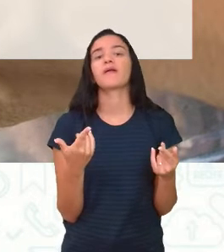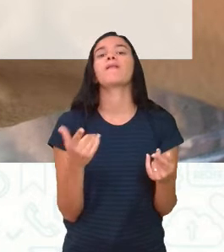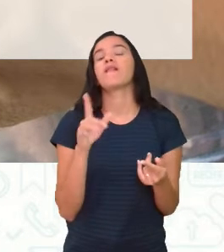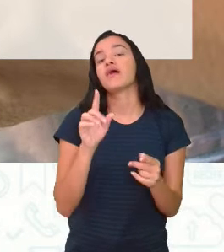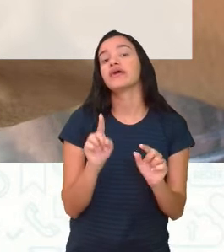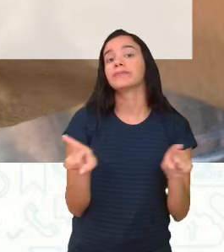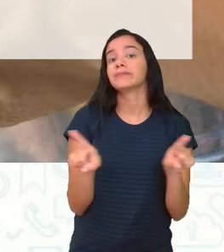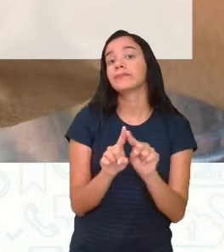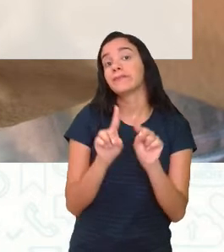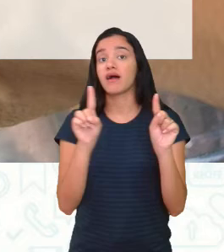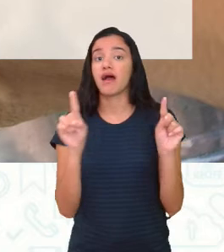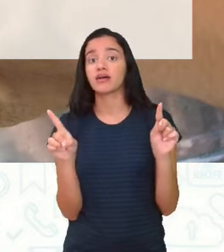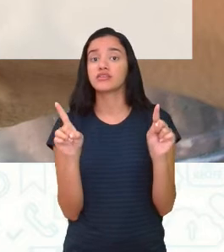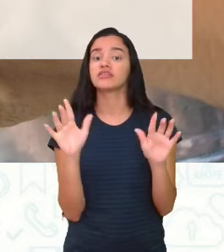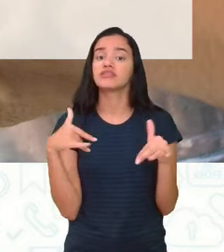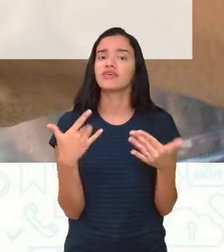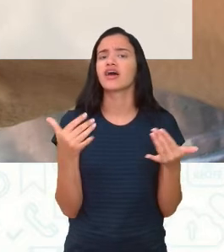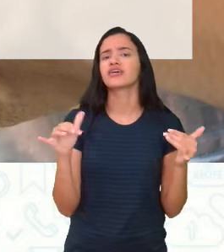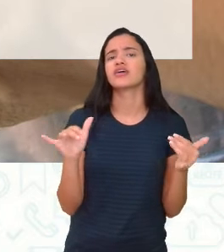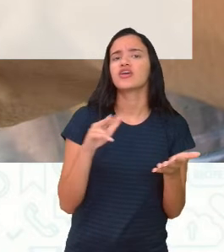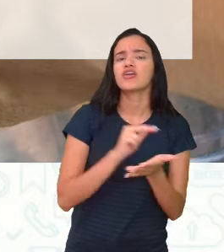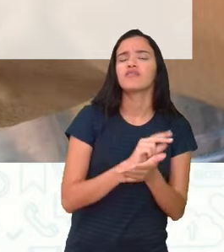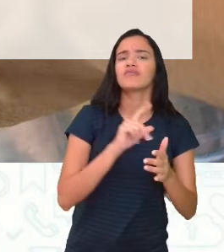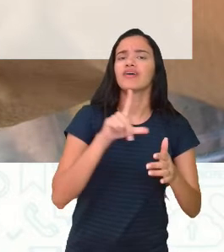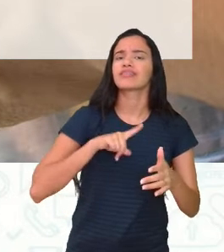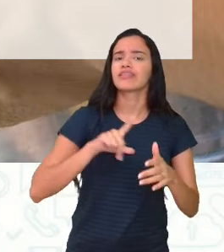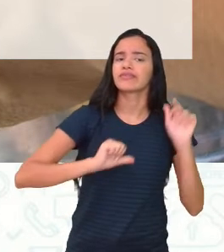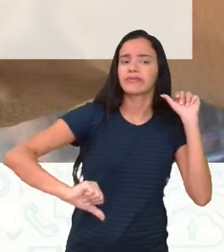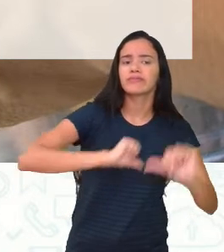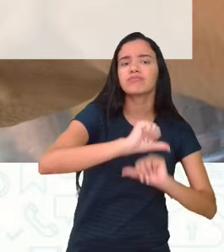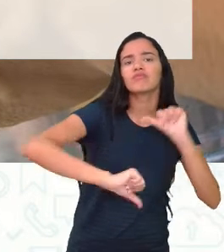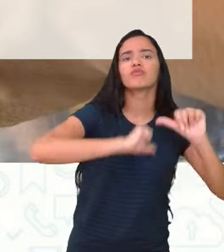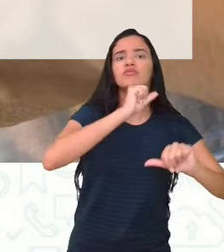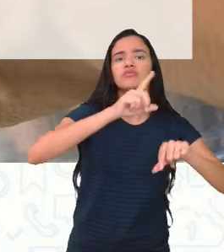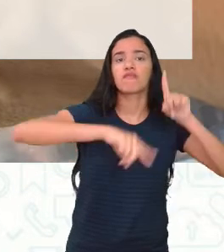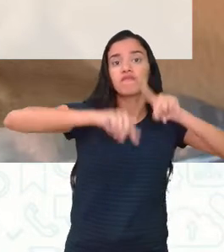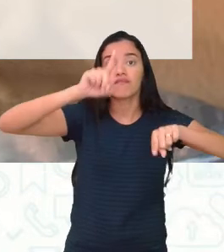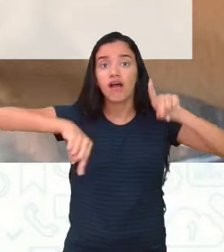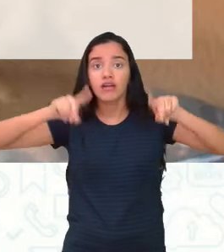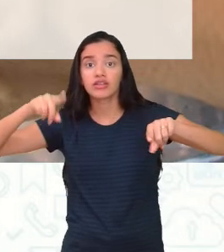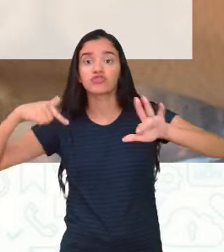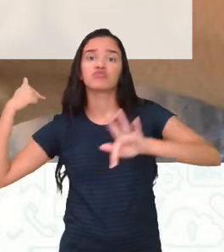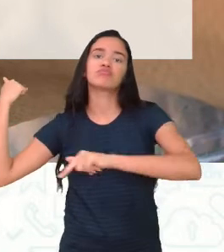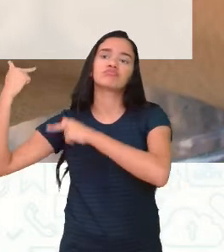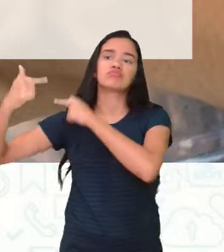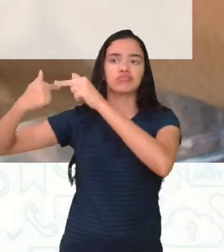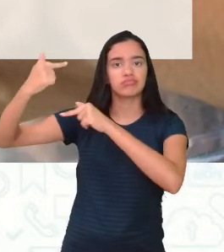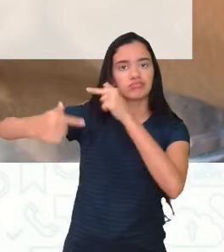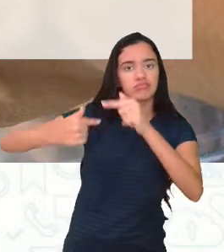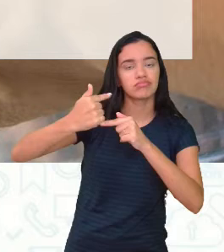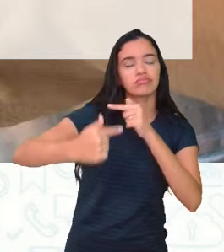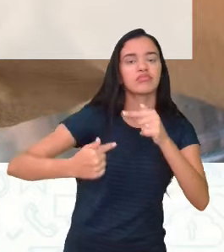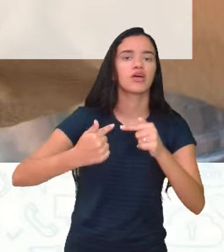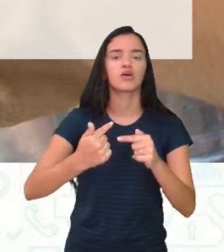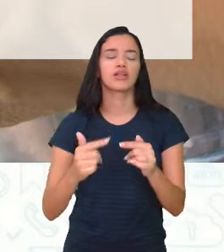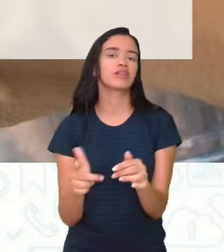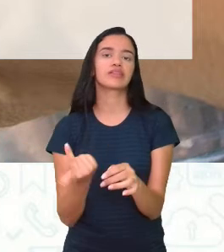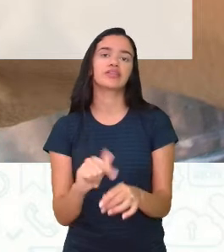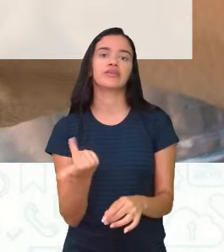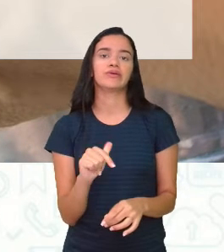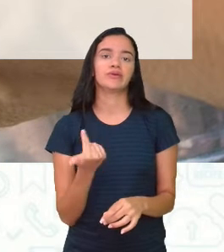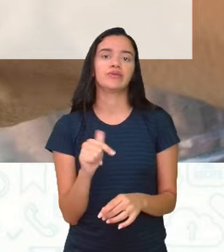fronteira, mas ela vai sofrendo algumas variações, ela é transmitida de geração em geração e ela não